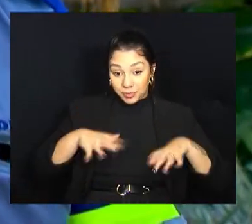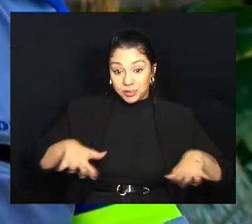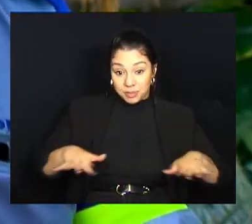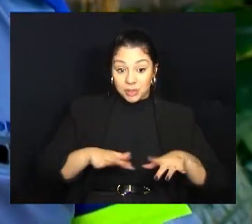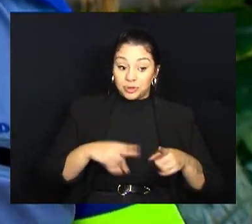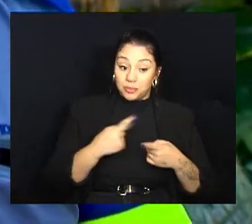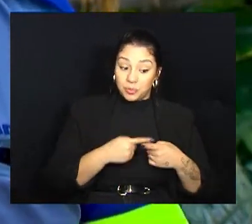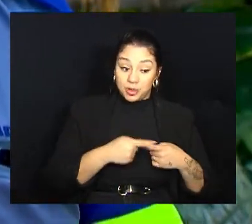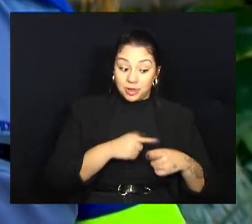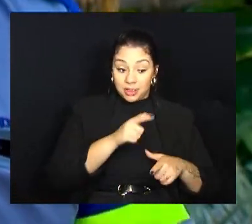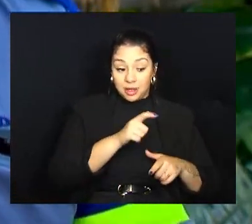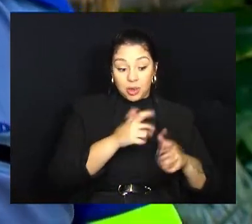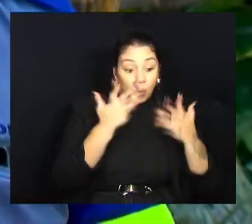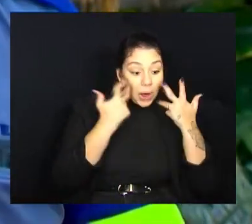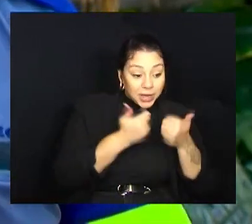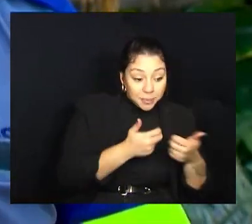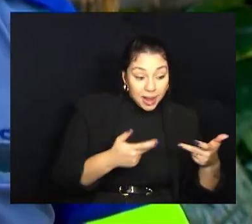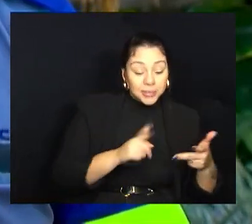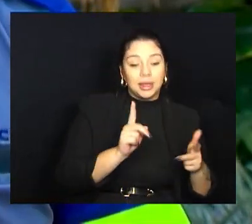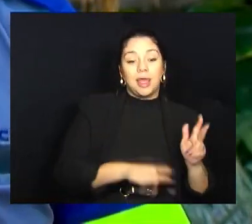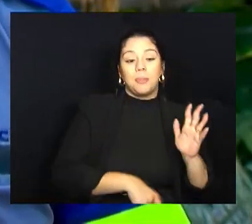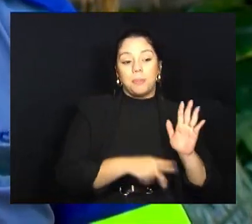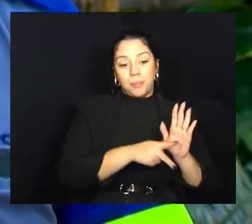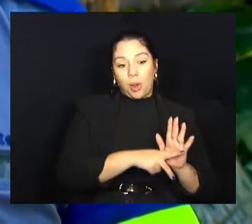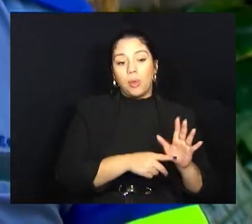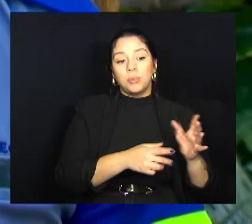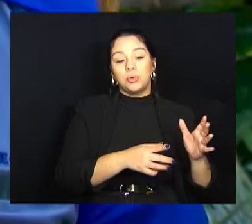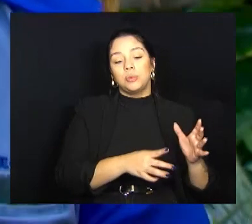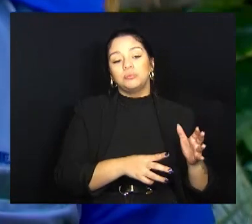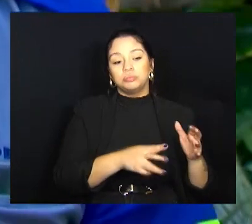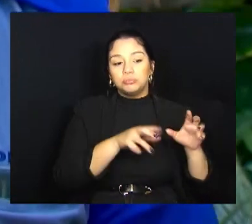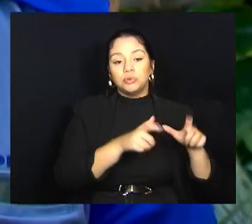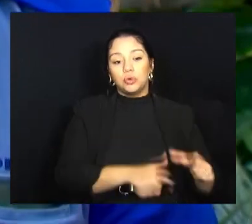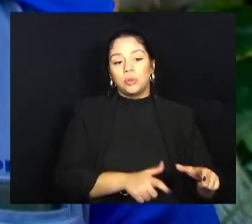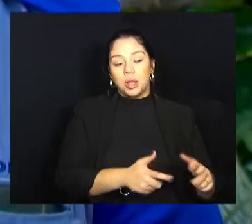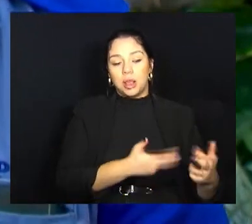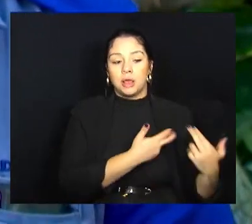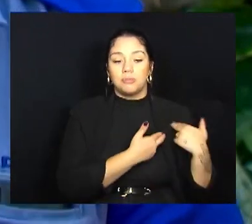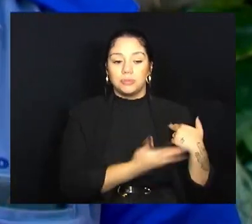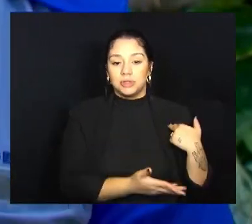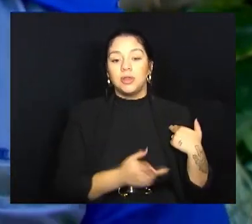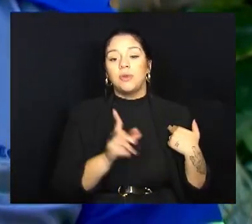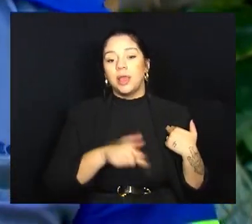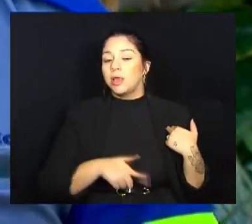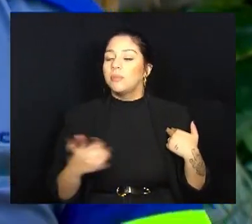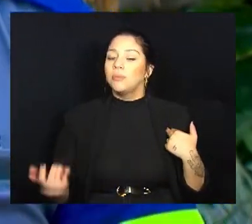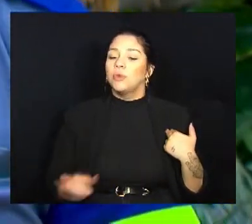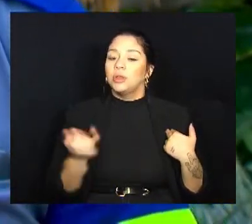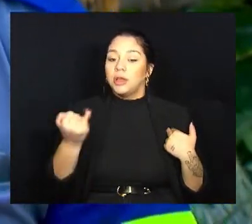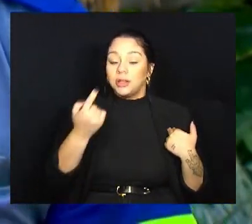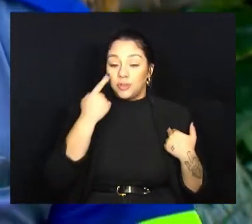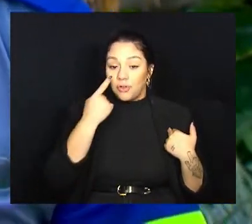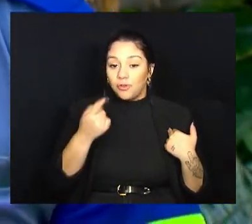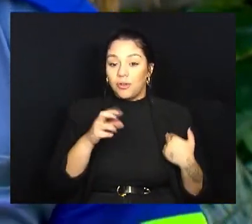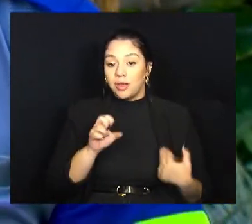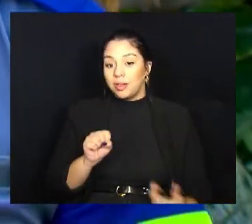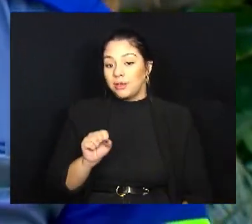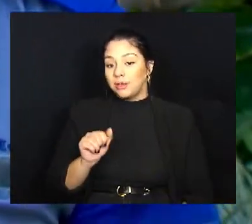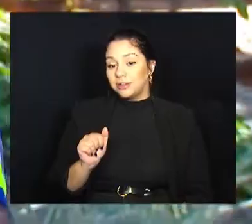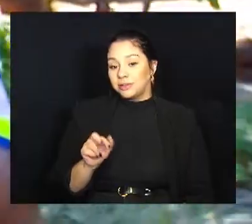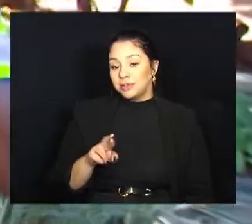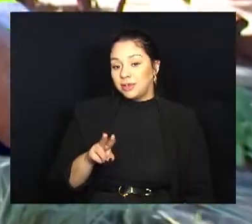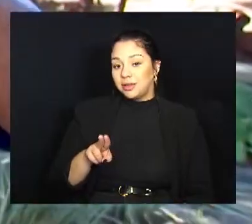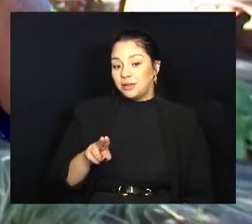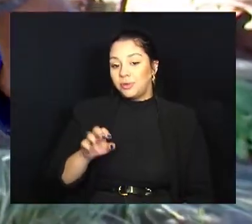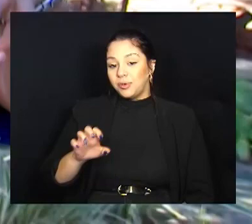assim as criaturas que estiveram aqui primeiro. Então foi muito importante isso, ver o saruê naquela posição e poder